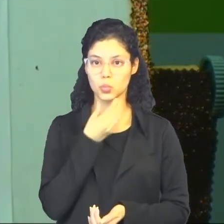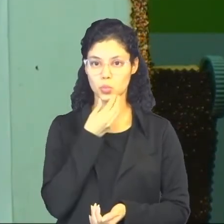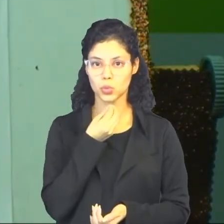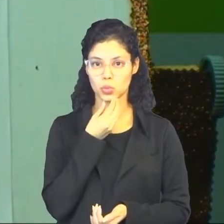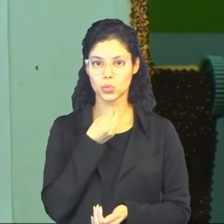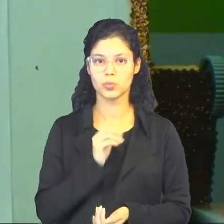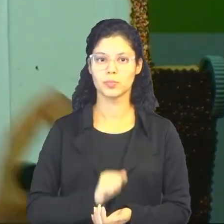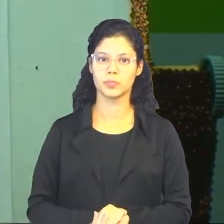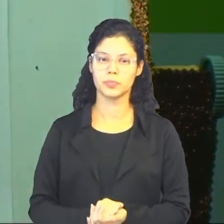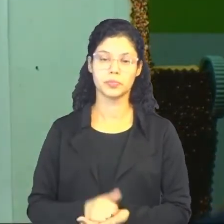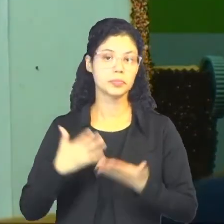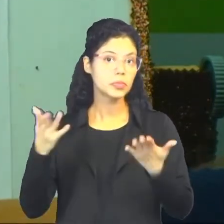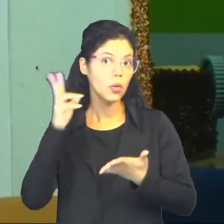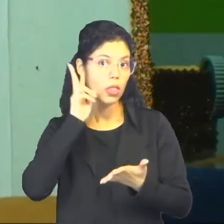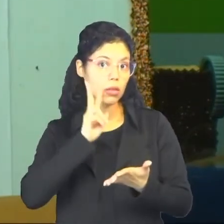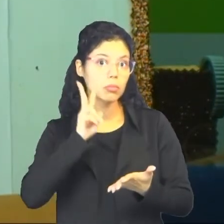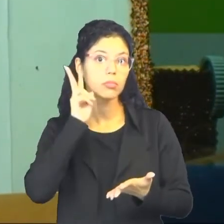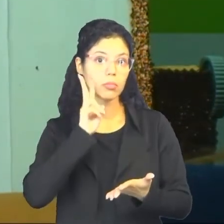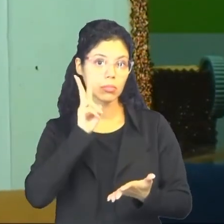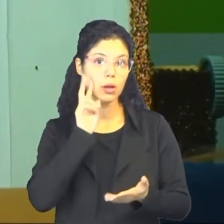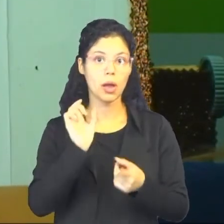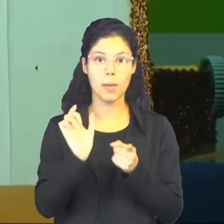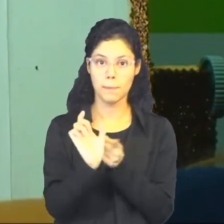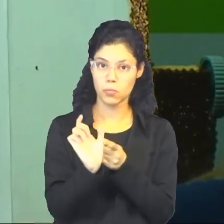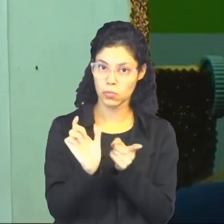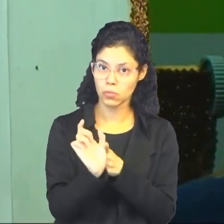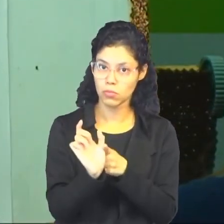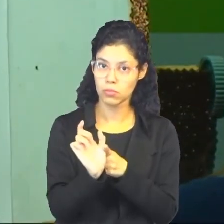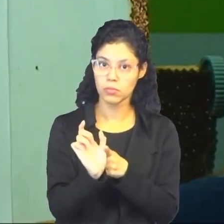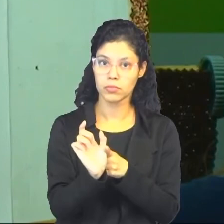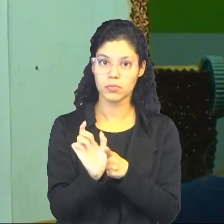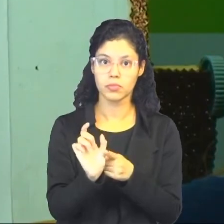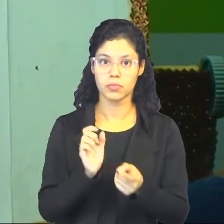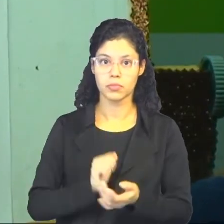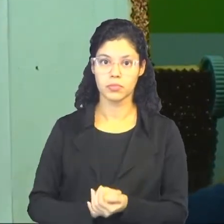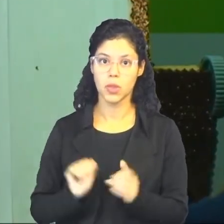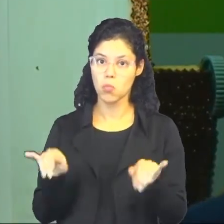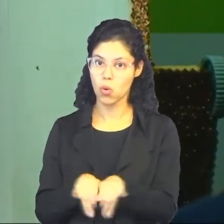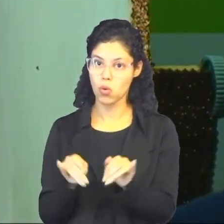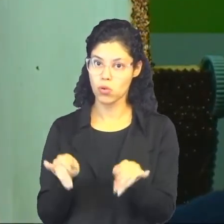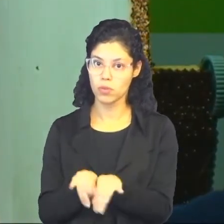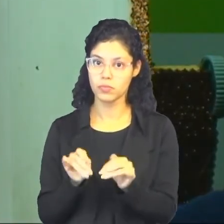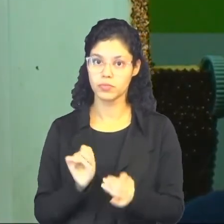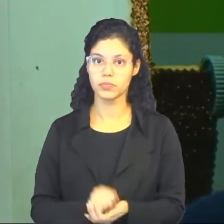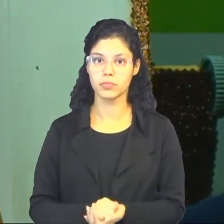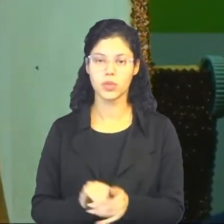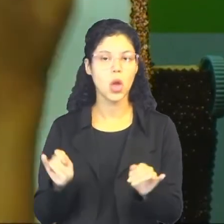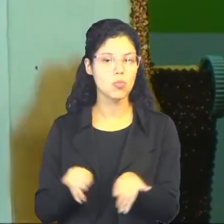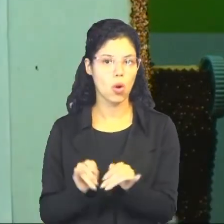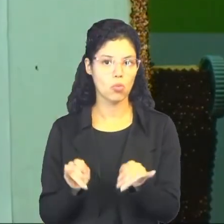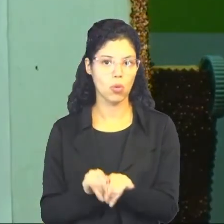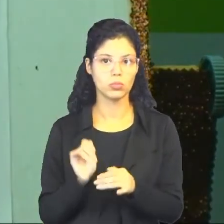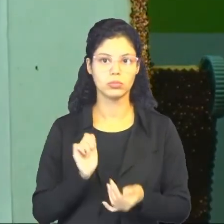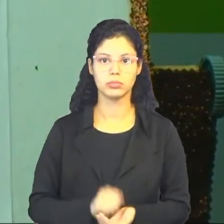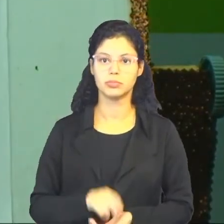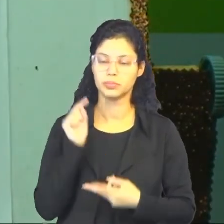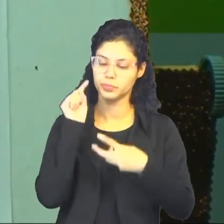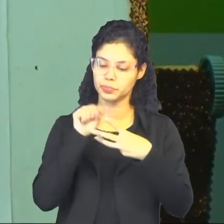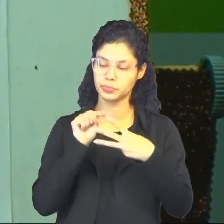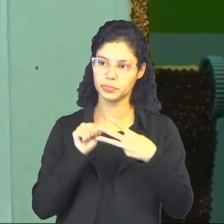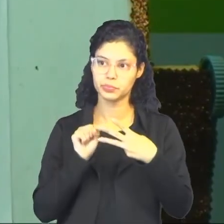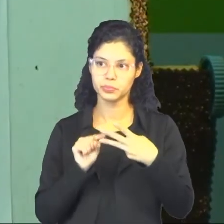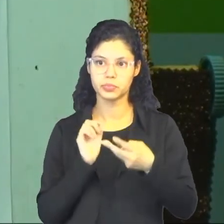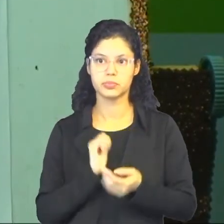menino então lembrando eu tenho a palavra Florido eu tenho boba e eu tenho bobo são